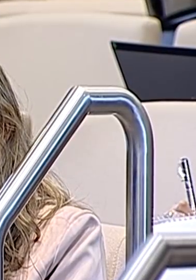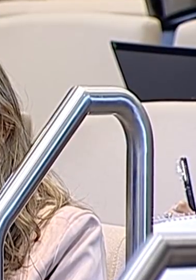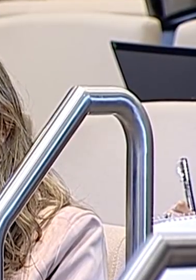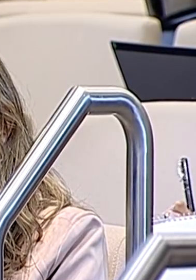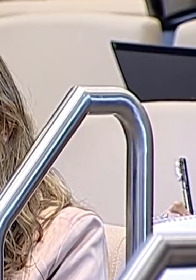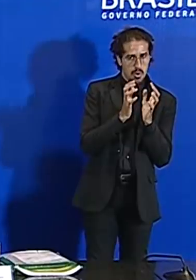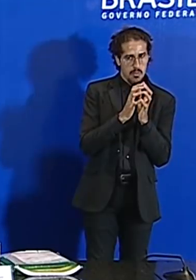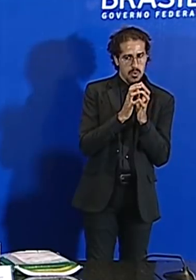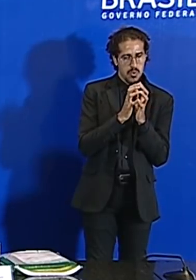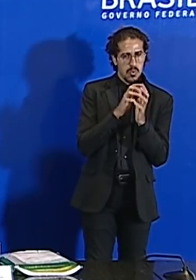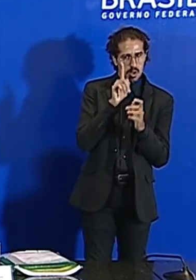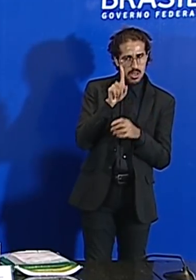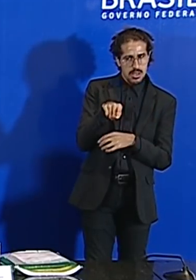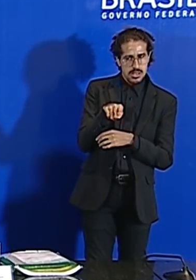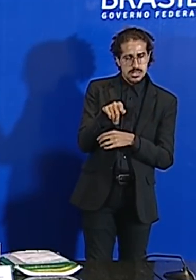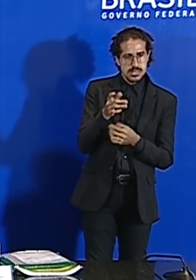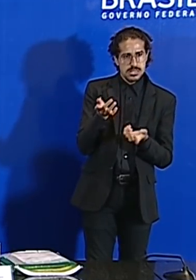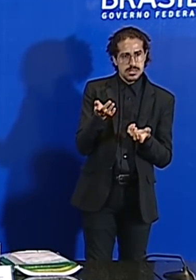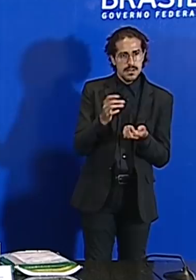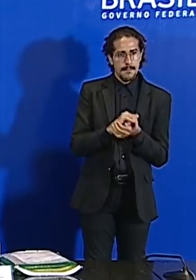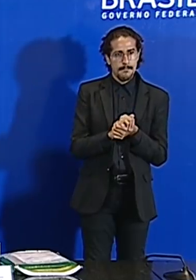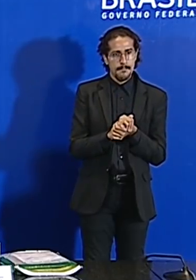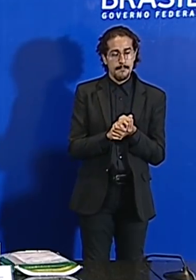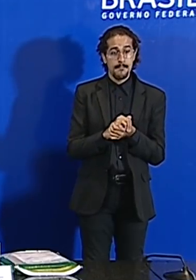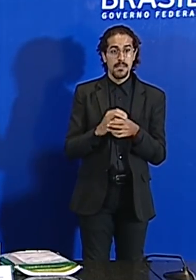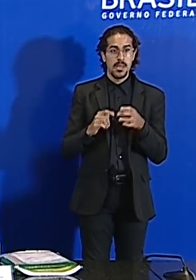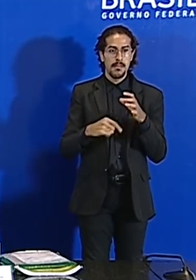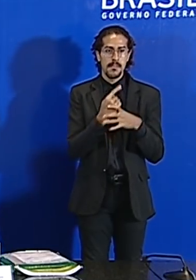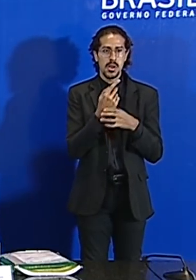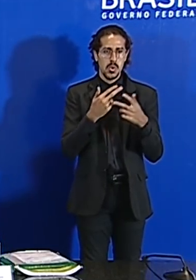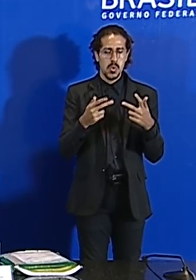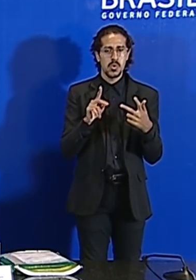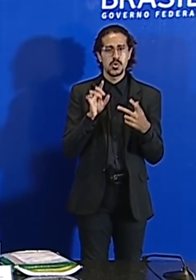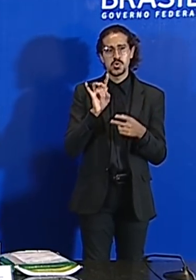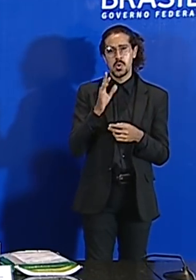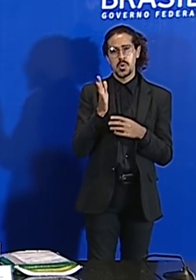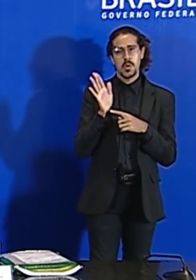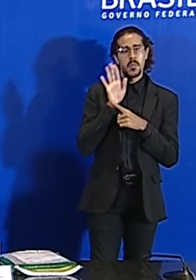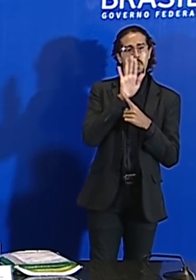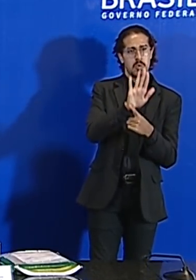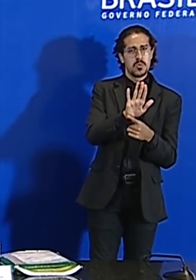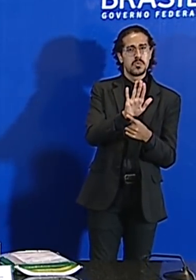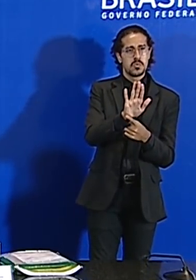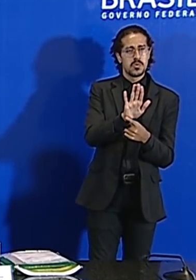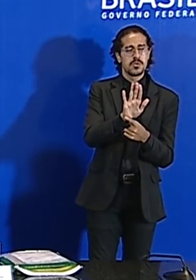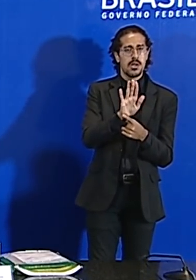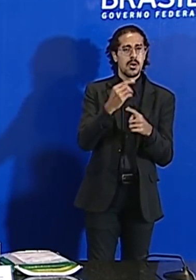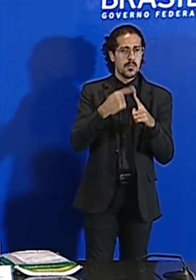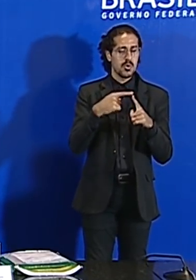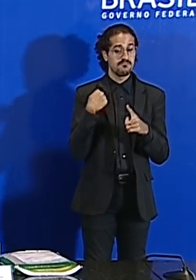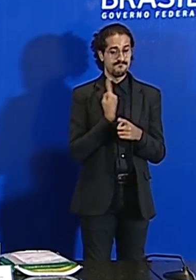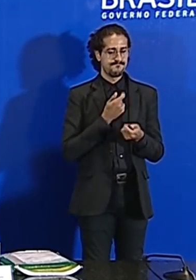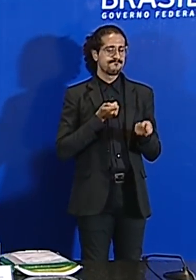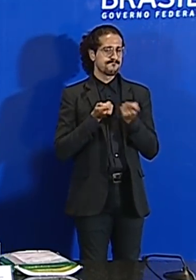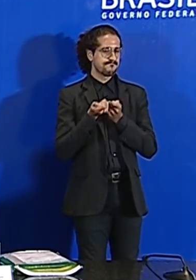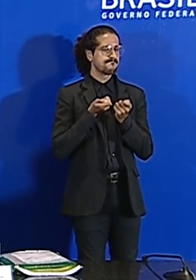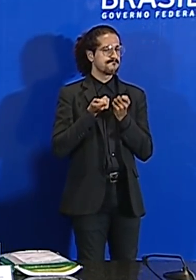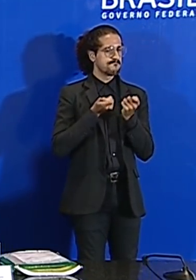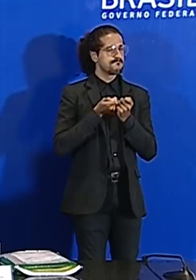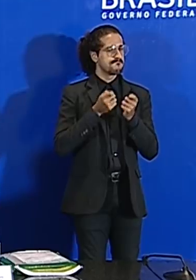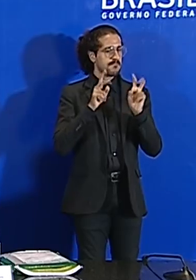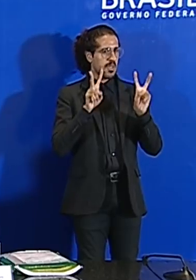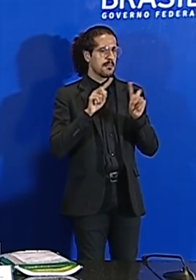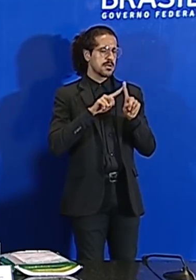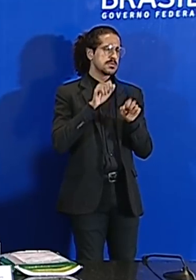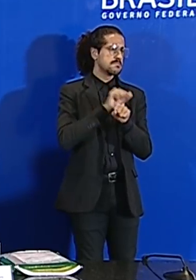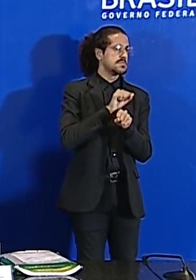Eu não queria... Veja, num primeiro momento, eu queria mostrar da tranquilidade que a gente tinha o controle da situação. Mas agora vamos esperar